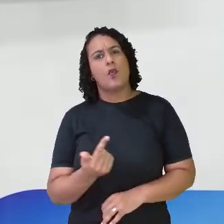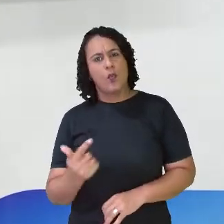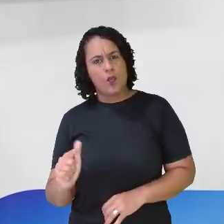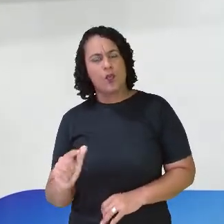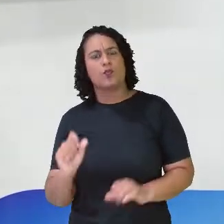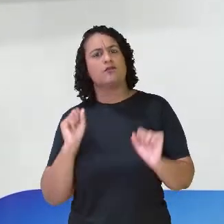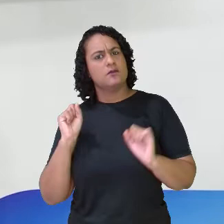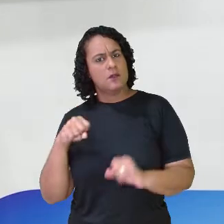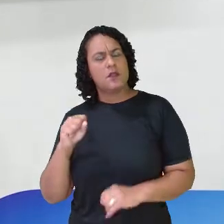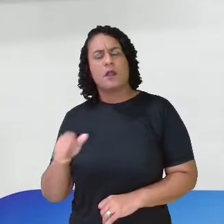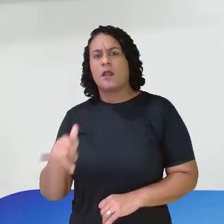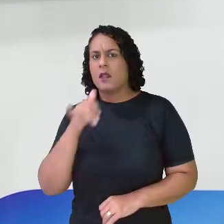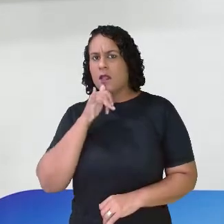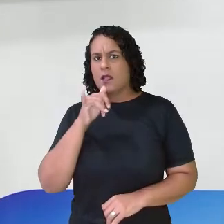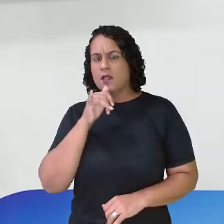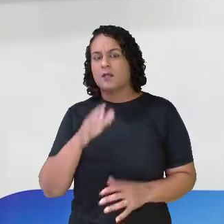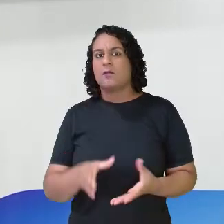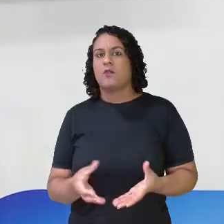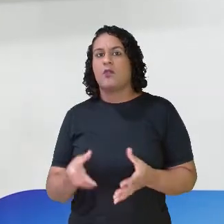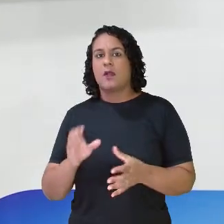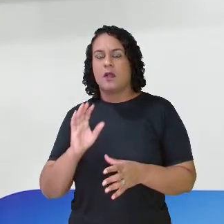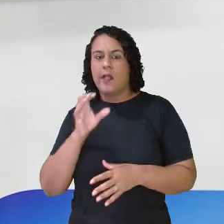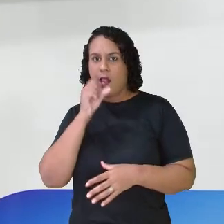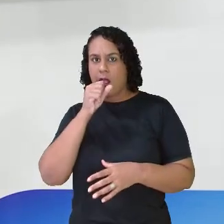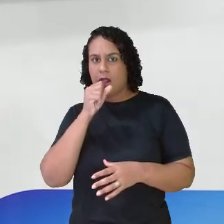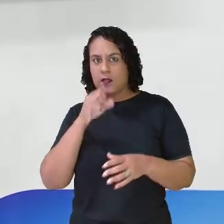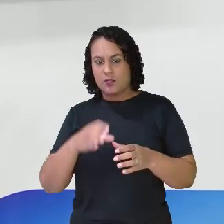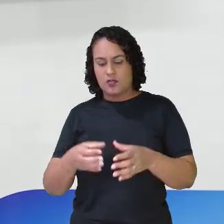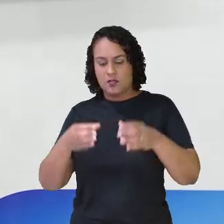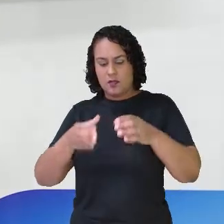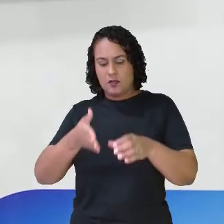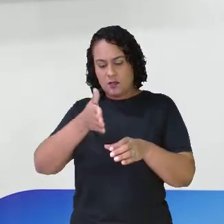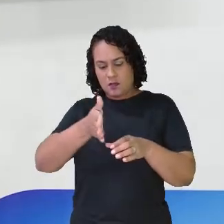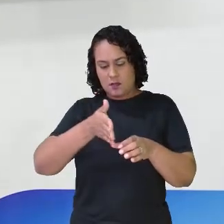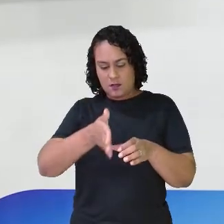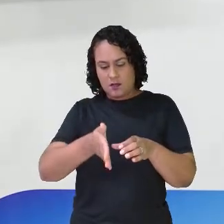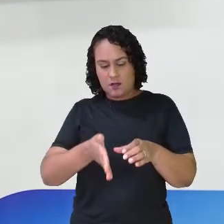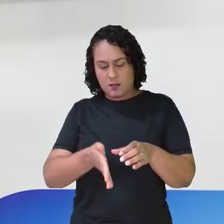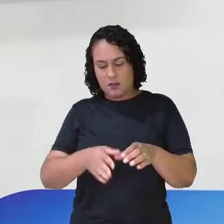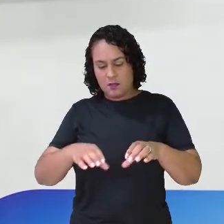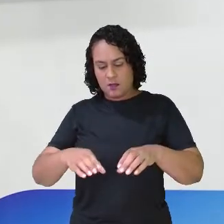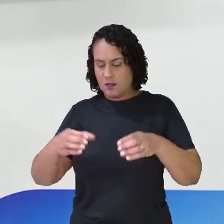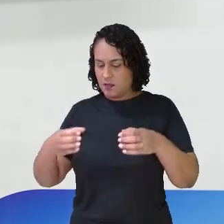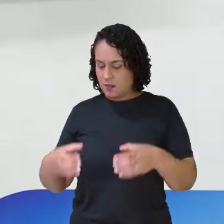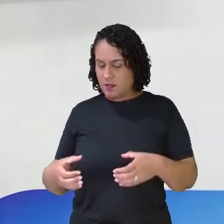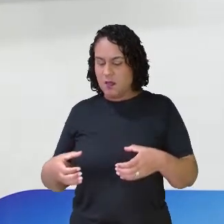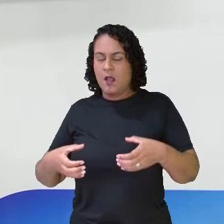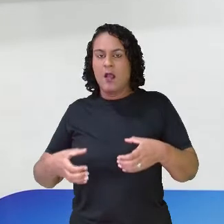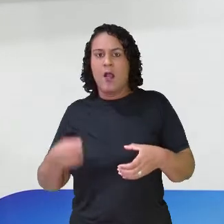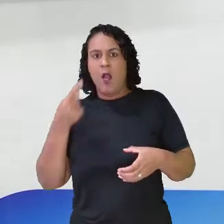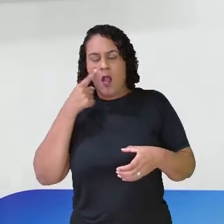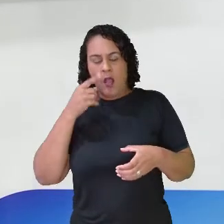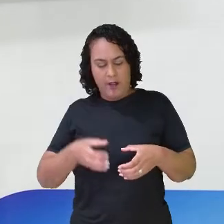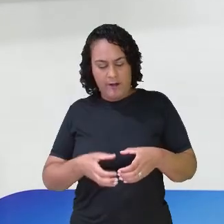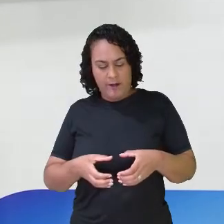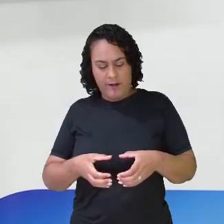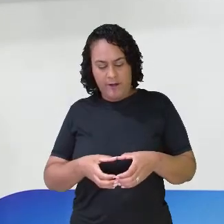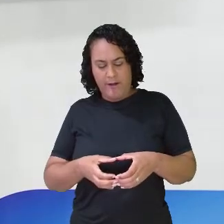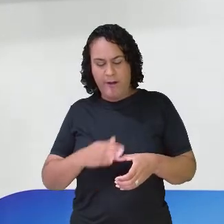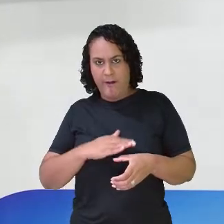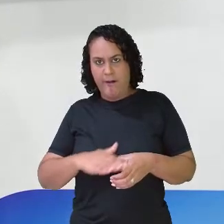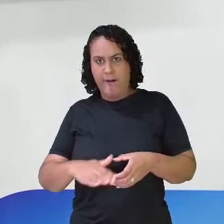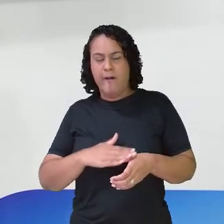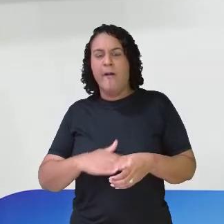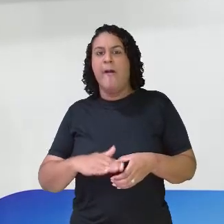exemplo, se você cortar uma laranja no meio e analisar o formato de uma das bandas, você